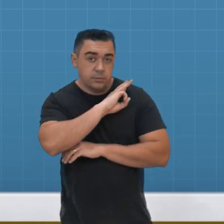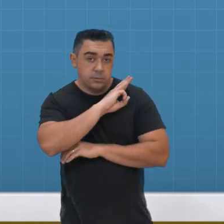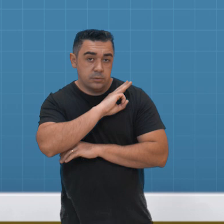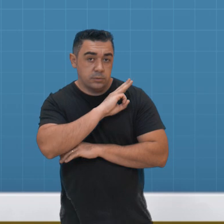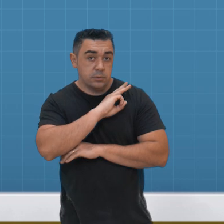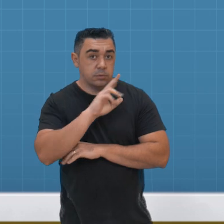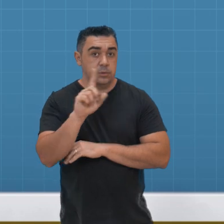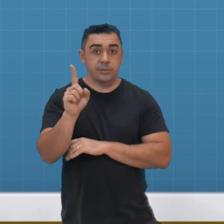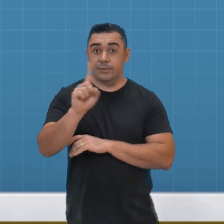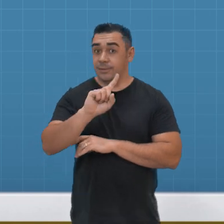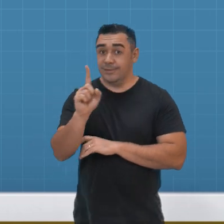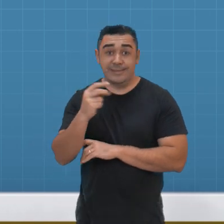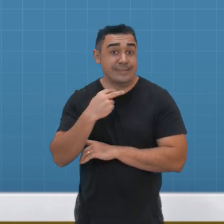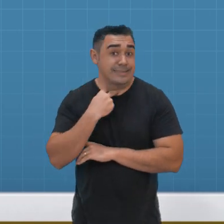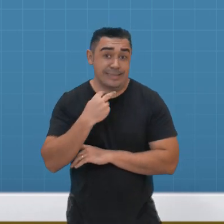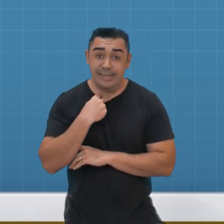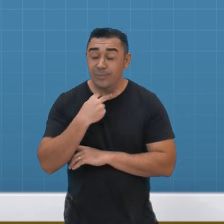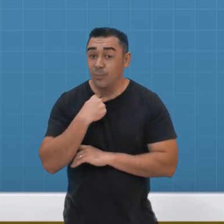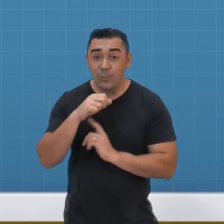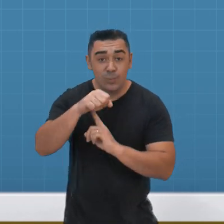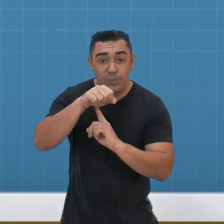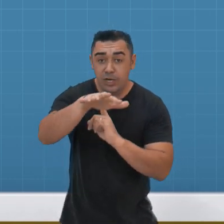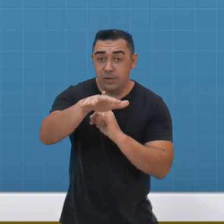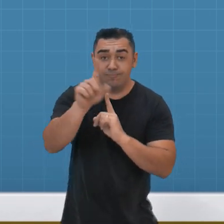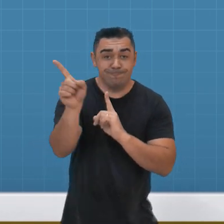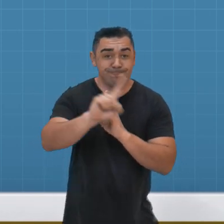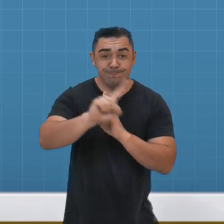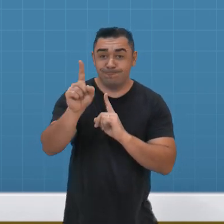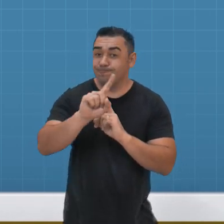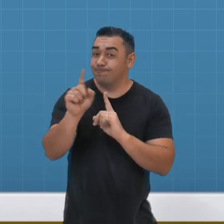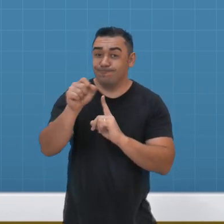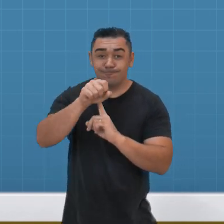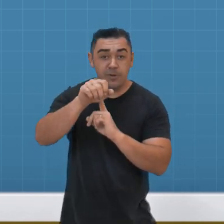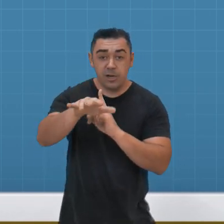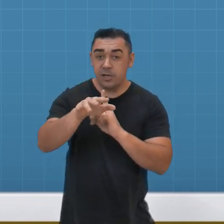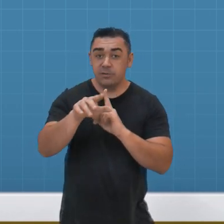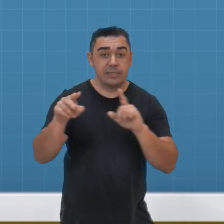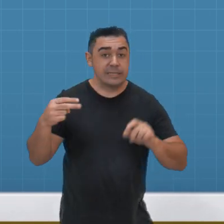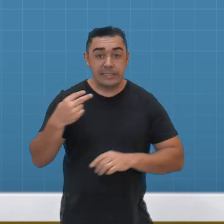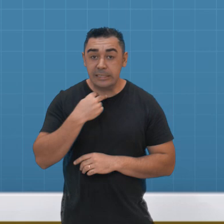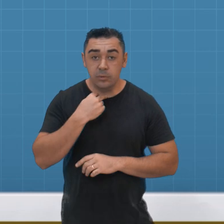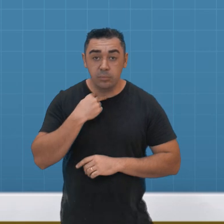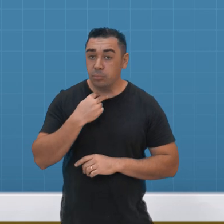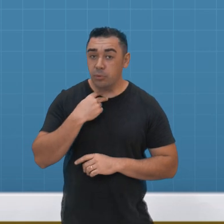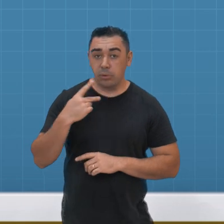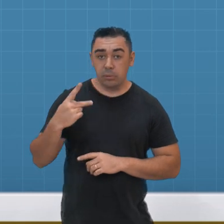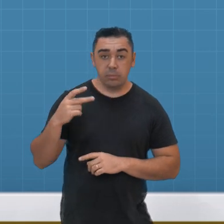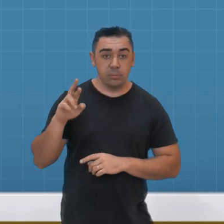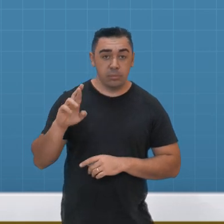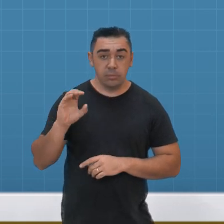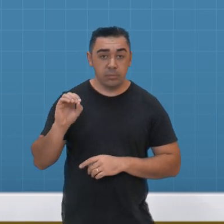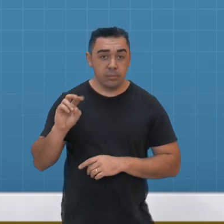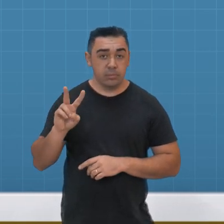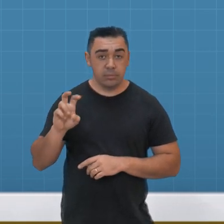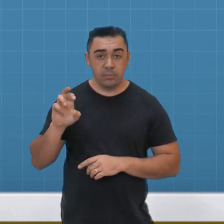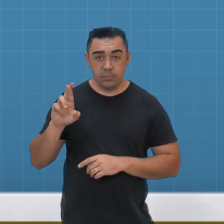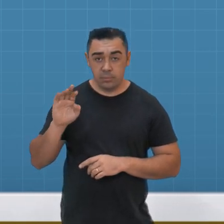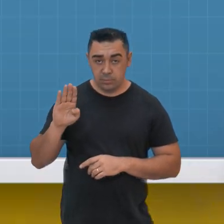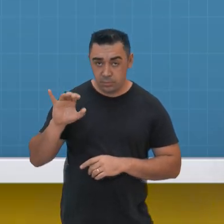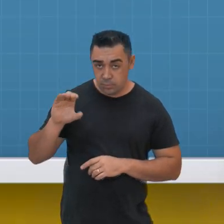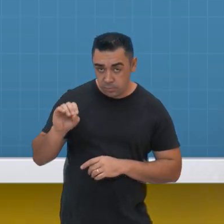pode usar provérbio lá. Sabia? Na redação do vestibular? Ó, lá na redação do vestibular não é